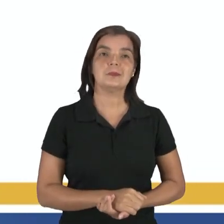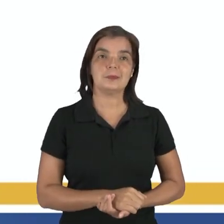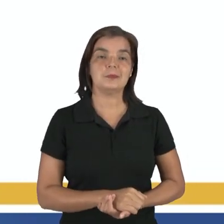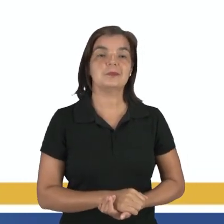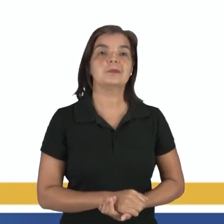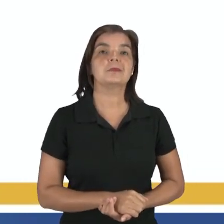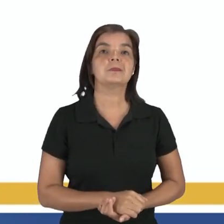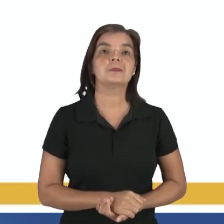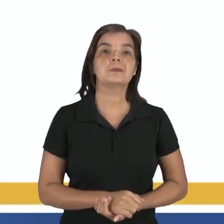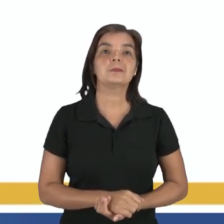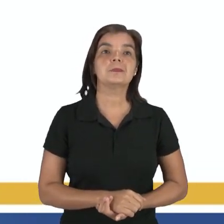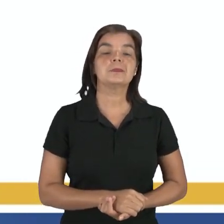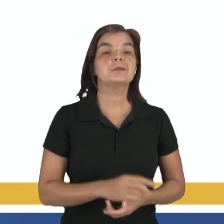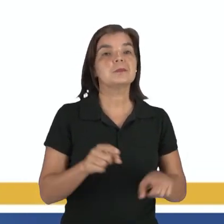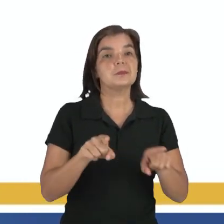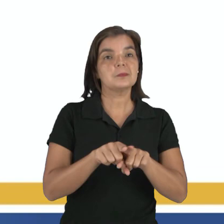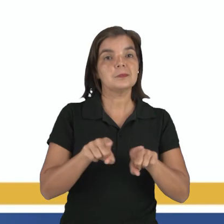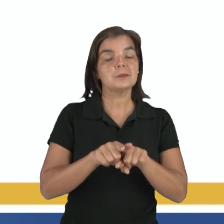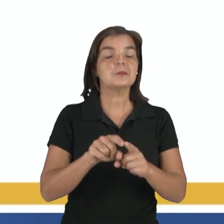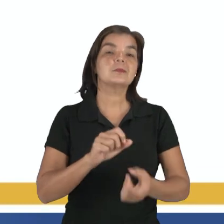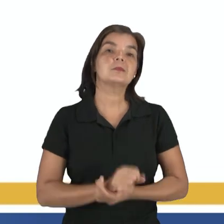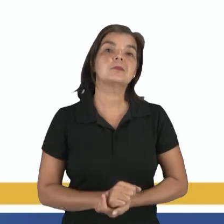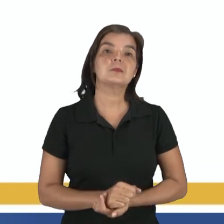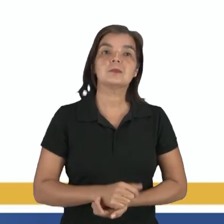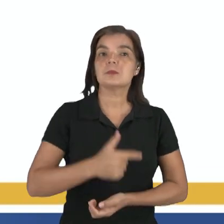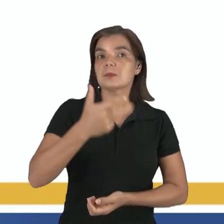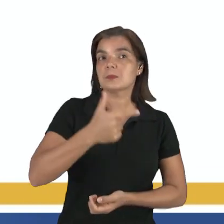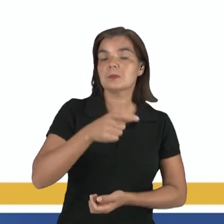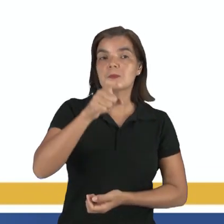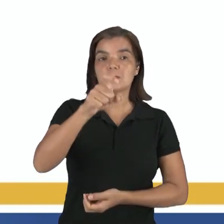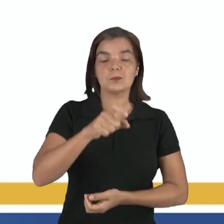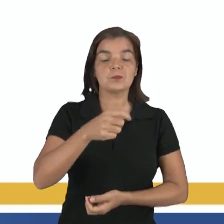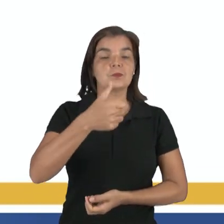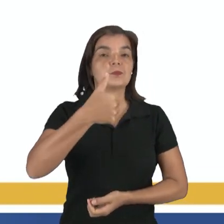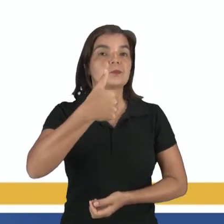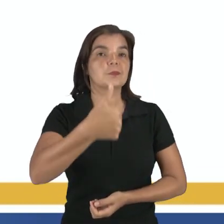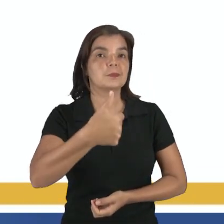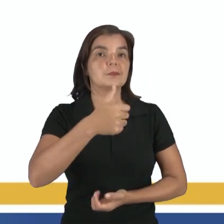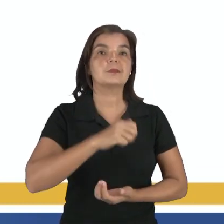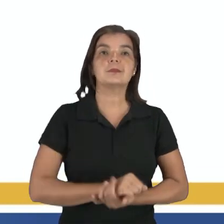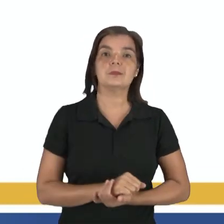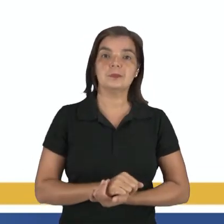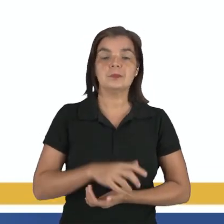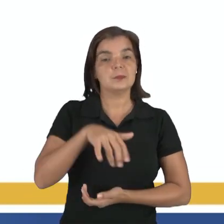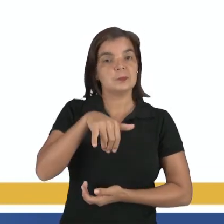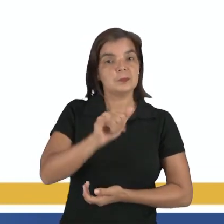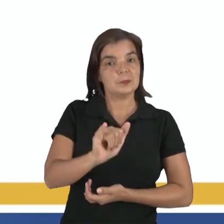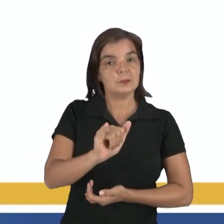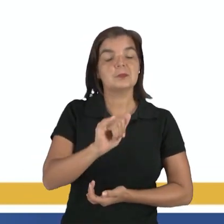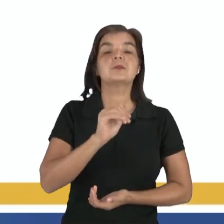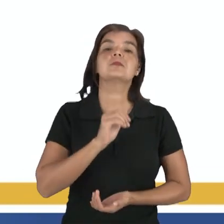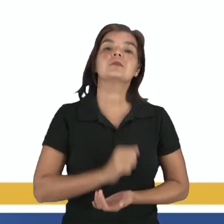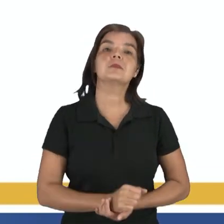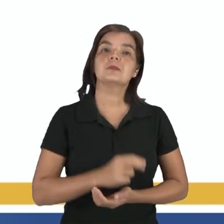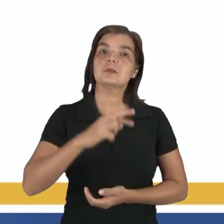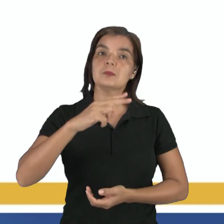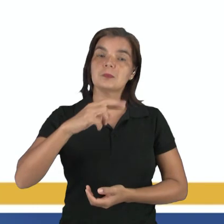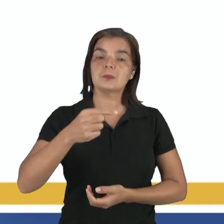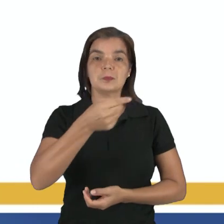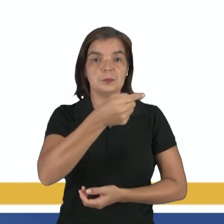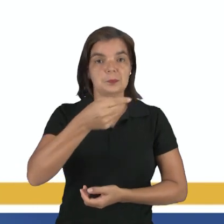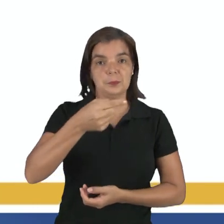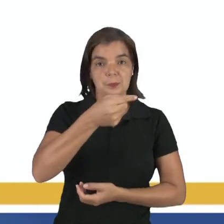e 6. Assim também vale para a segunda, onde o x é igual a 1.